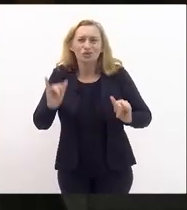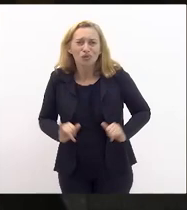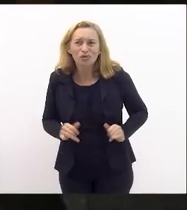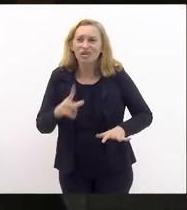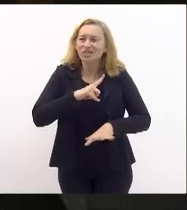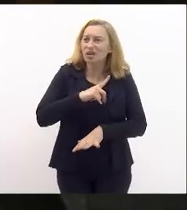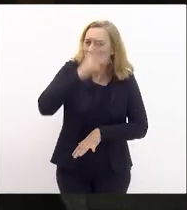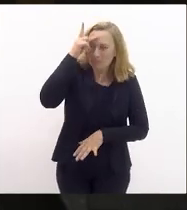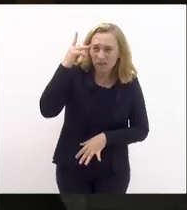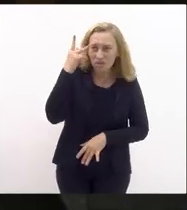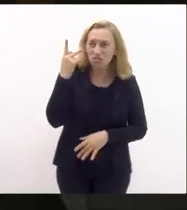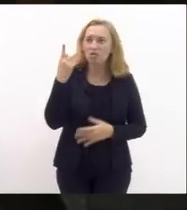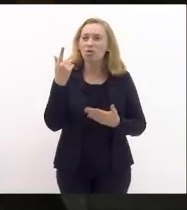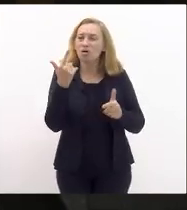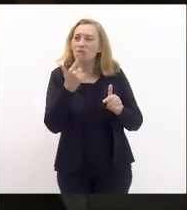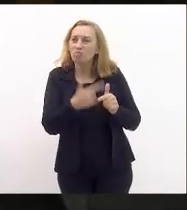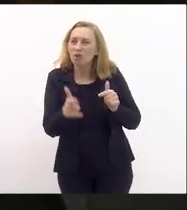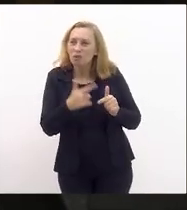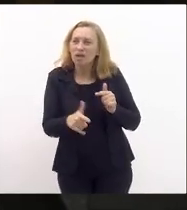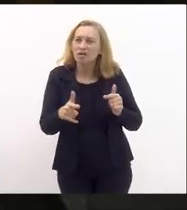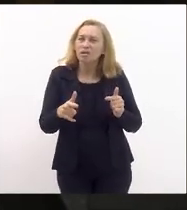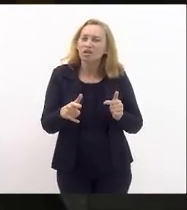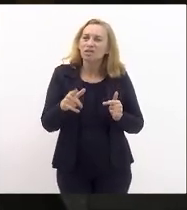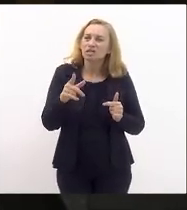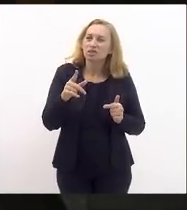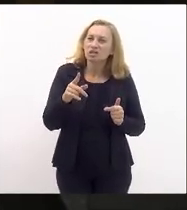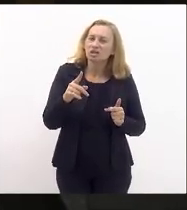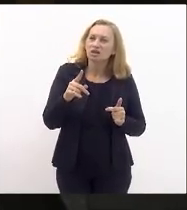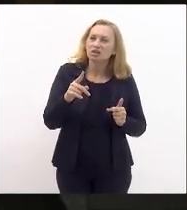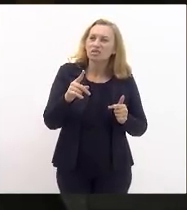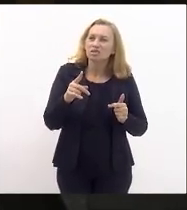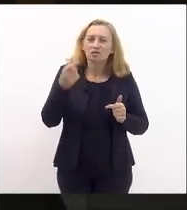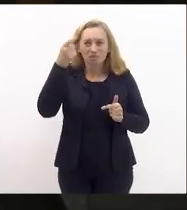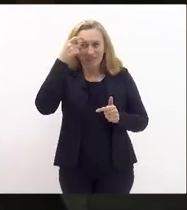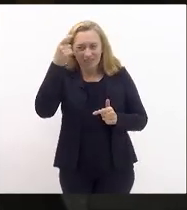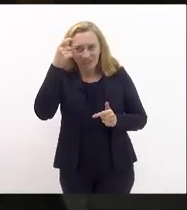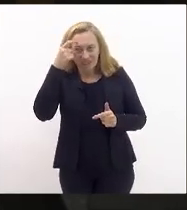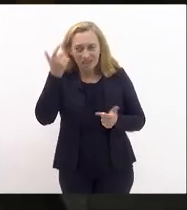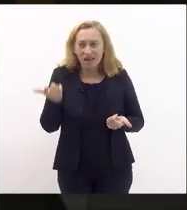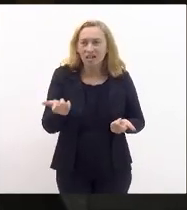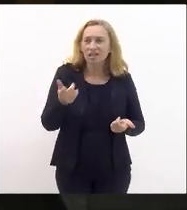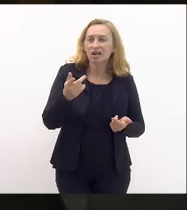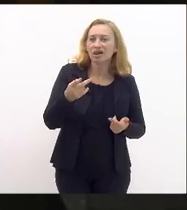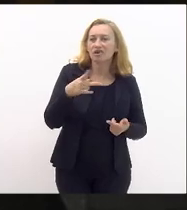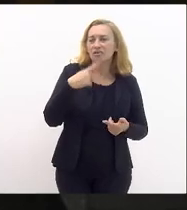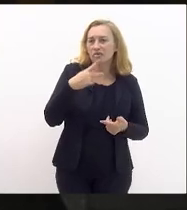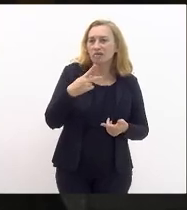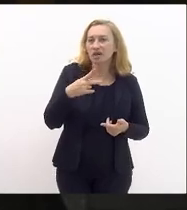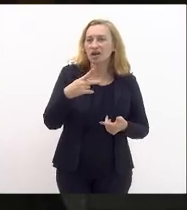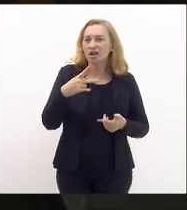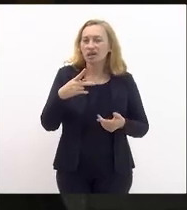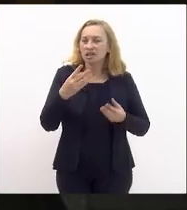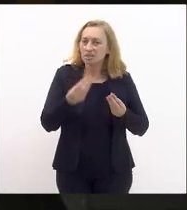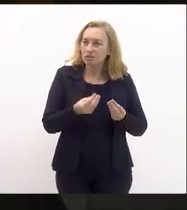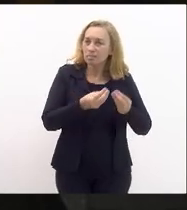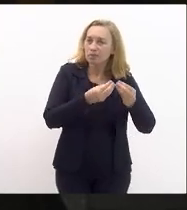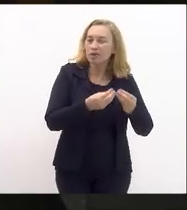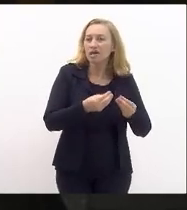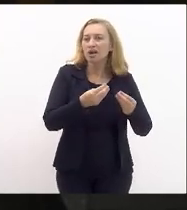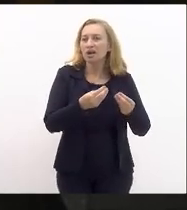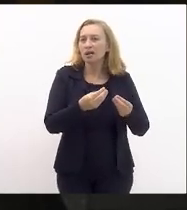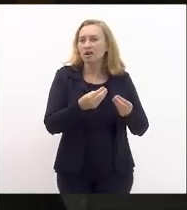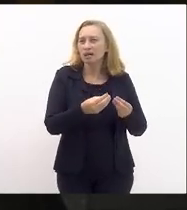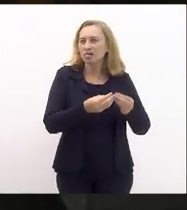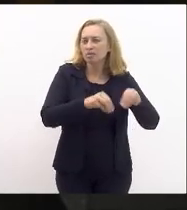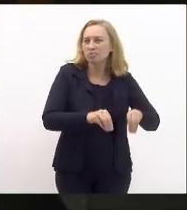com sofrimento, com transtorno mental na família, é fundamental derrotar Bolsonaro, que é o maior inimigo